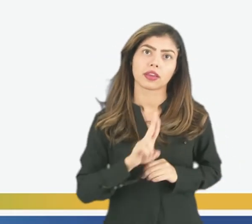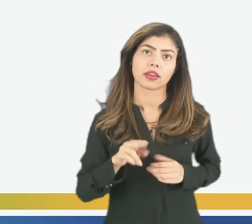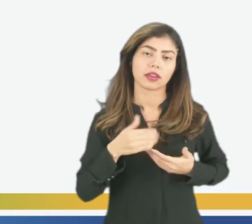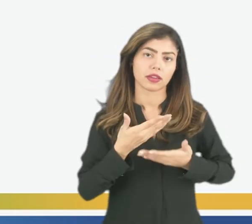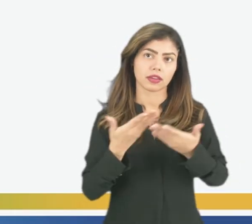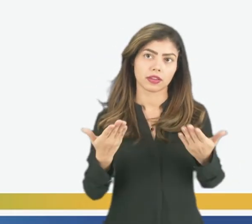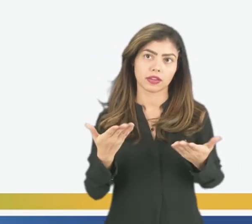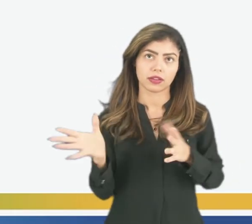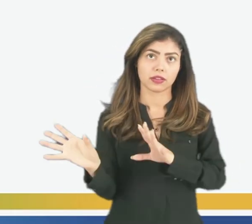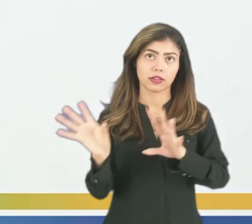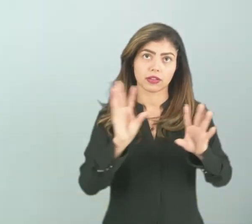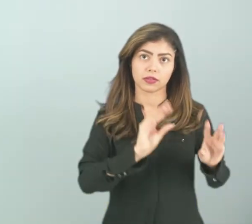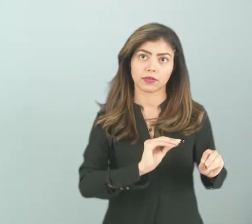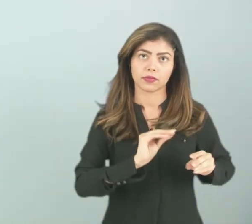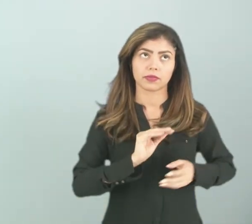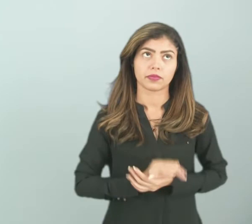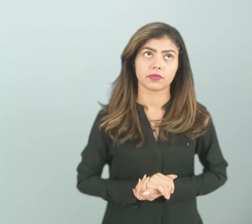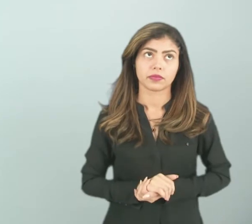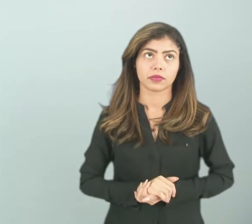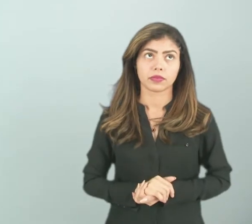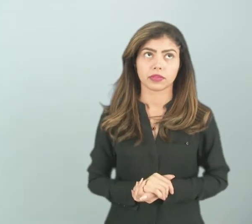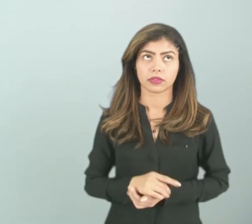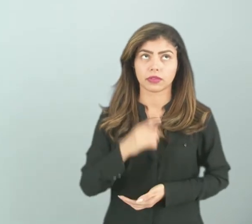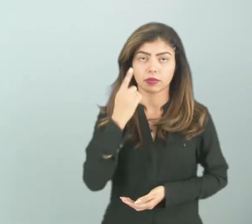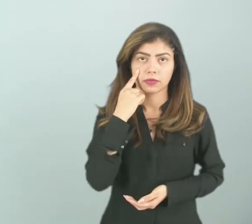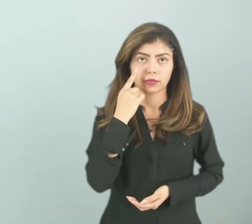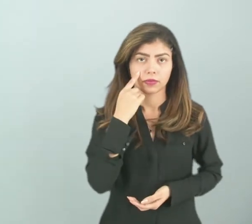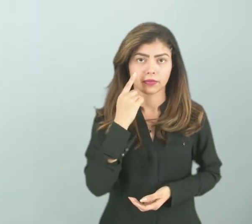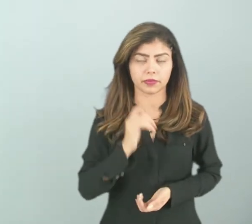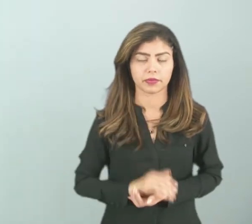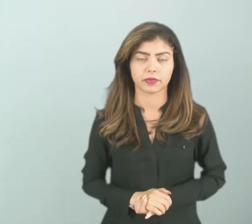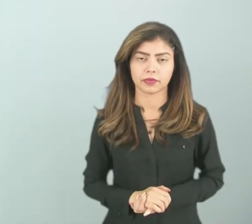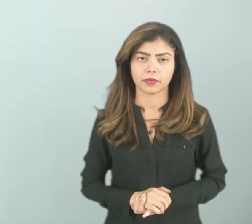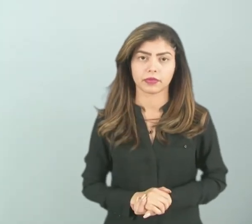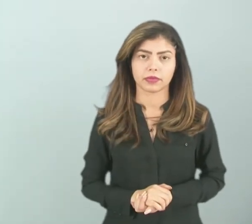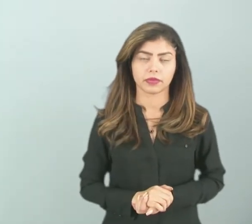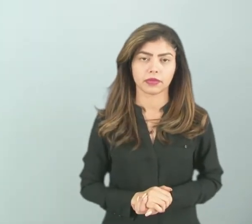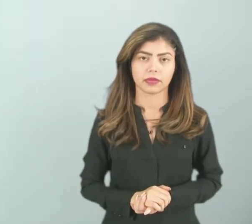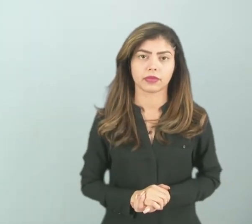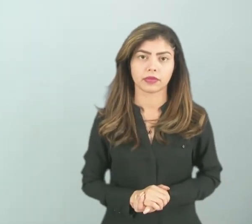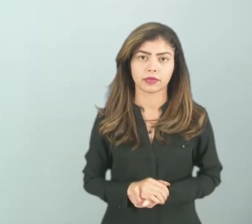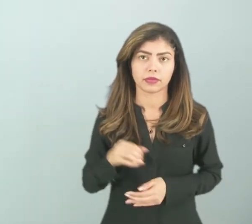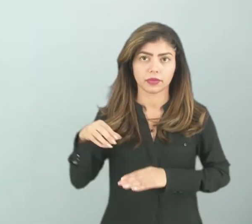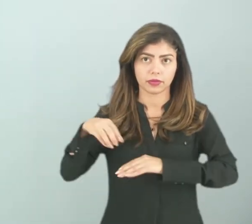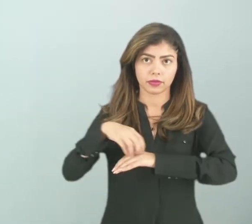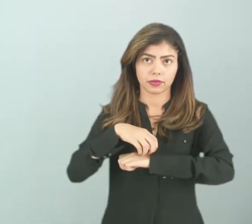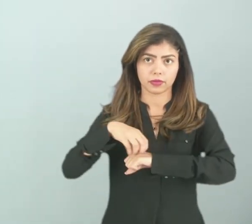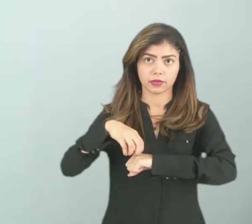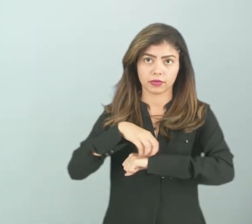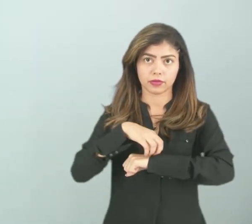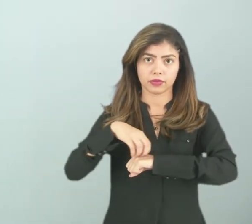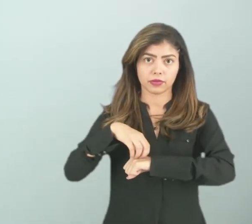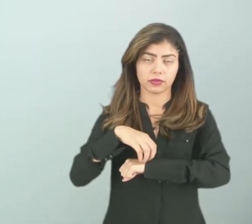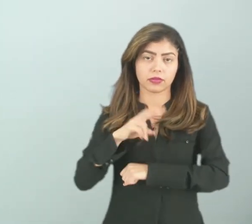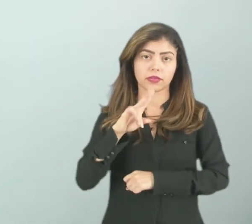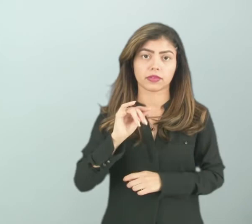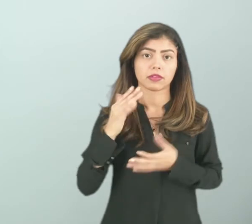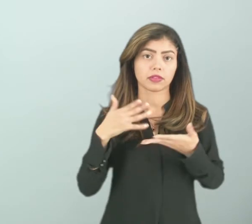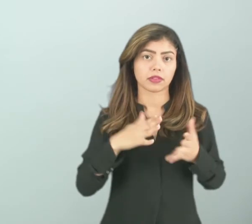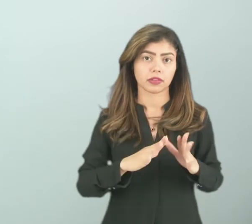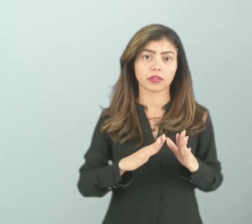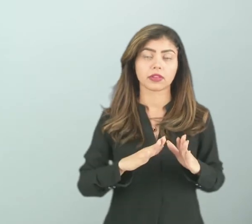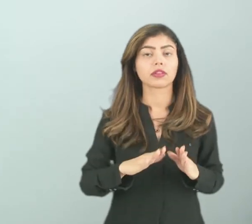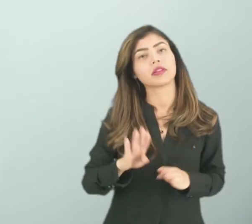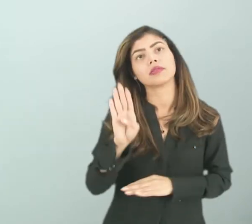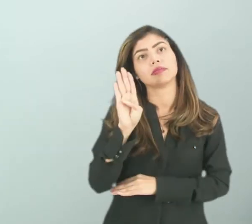dar? Vem aqui comigo. Observe aqui. Nós temos o carrinho, né? Ele vai ter que chegar no